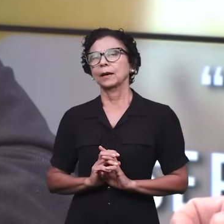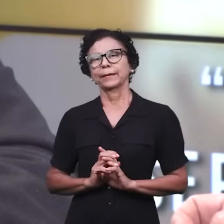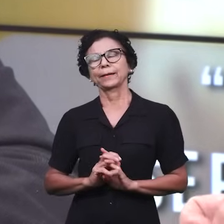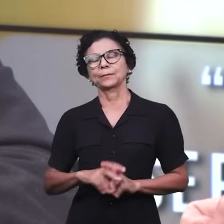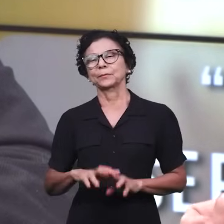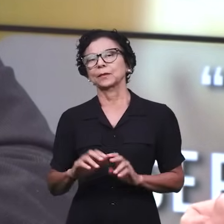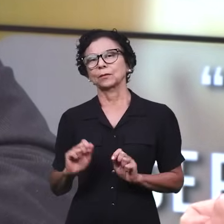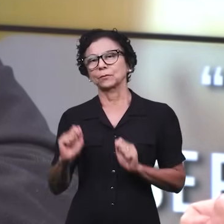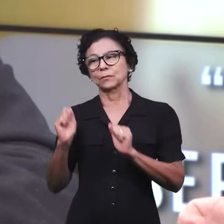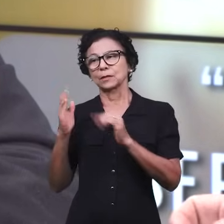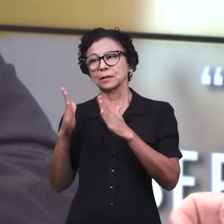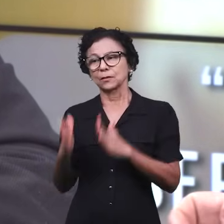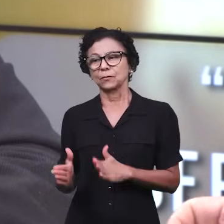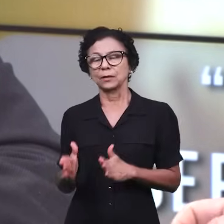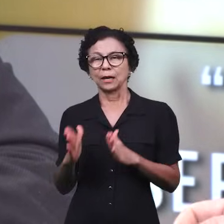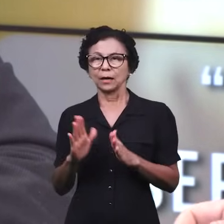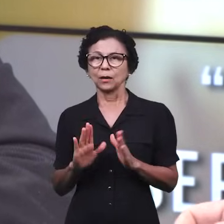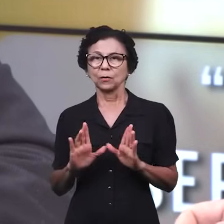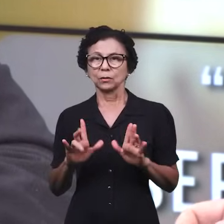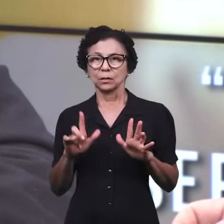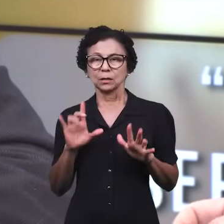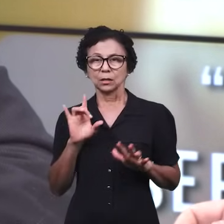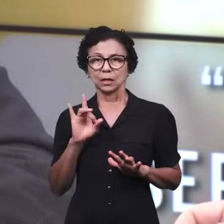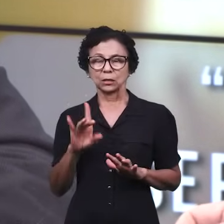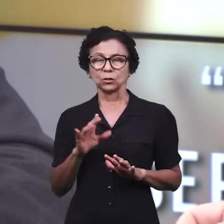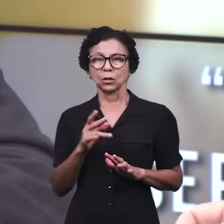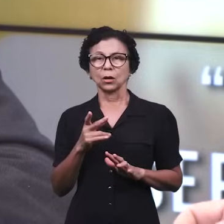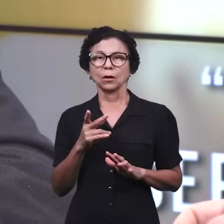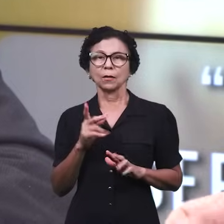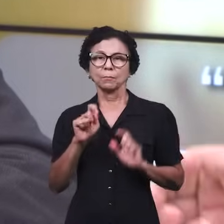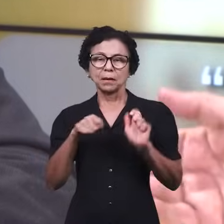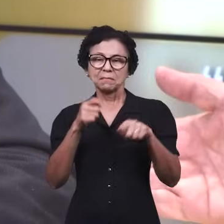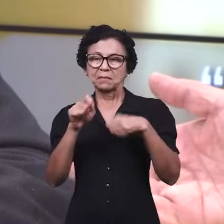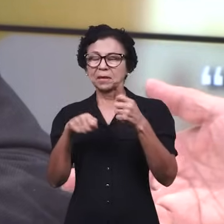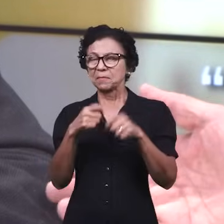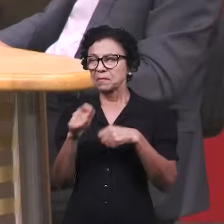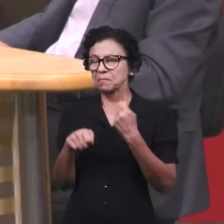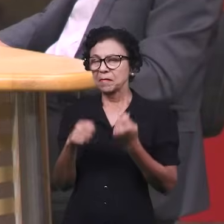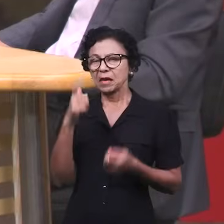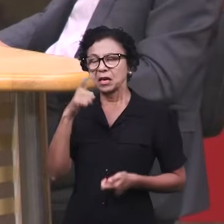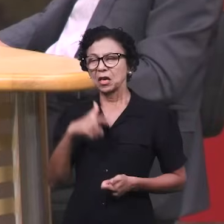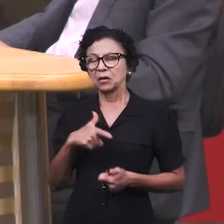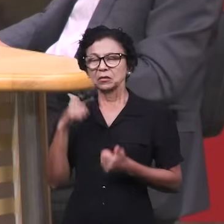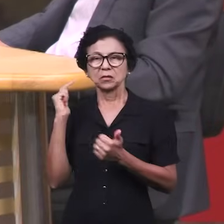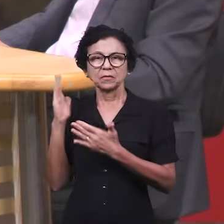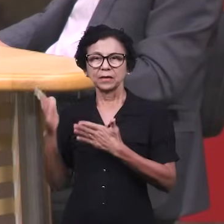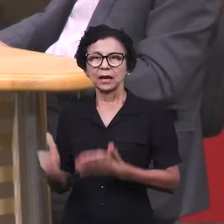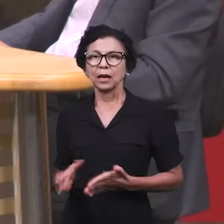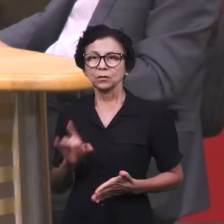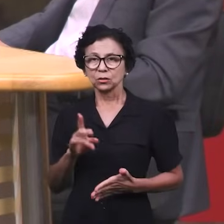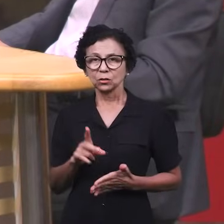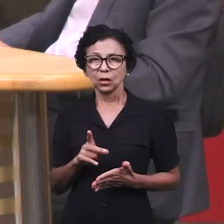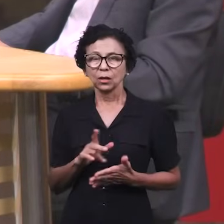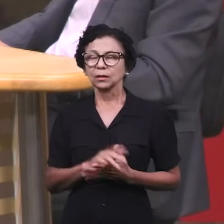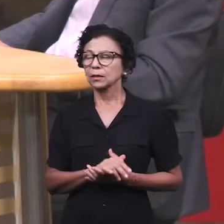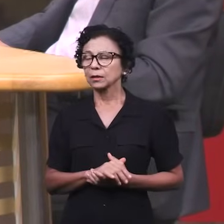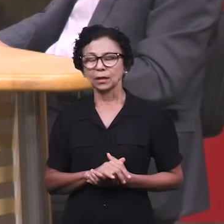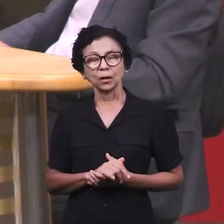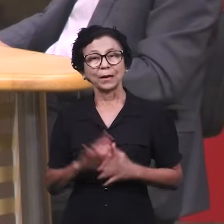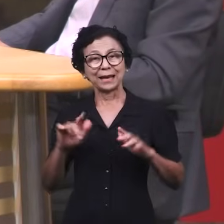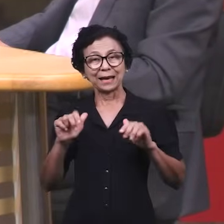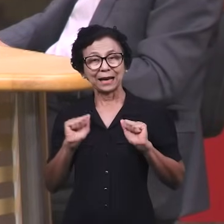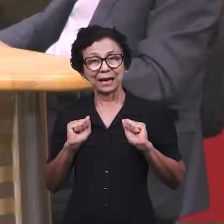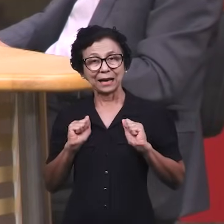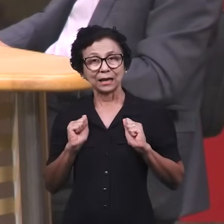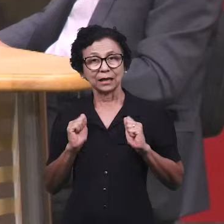né E ali foi por isso que Deus tinha segurança que a posição dele seria essa né E nós estávamos comentando aqui Jó o senhor fez a